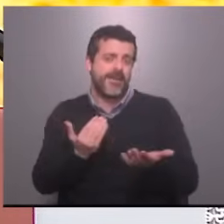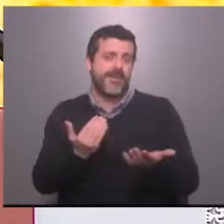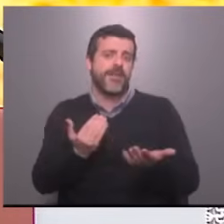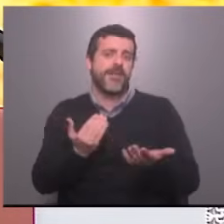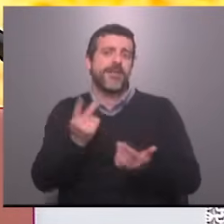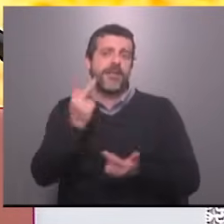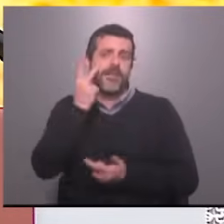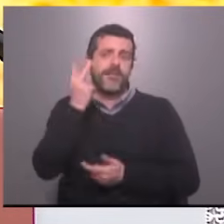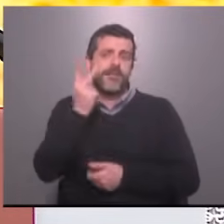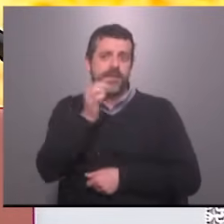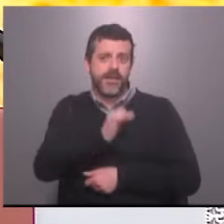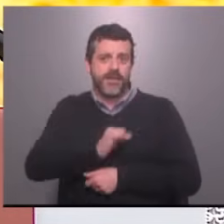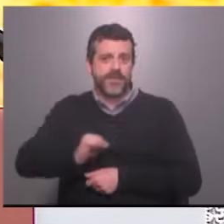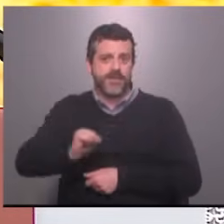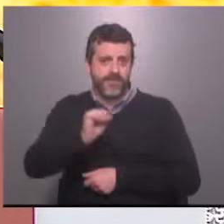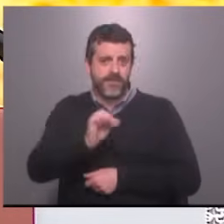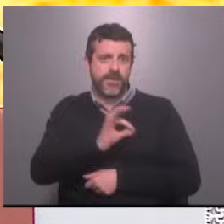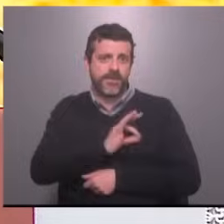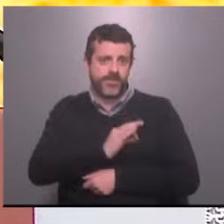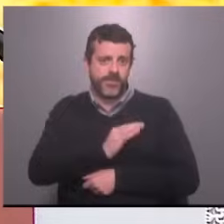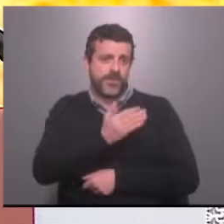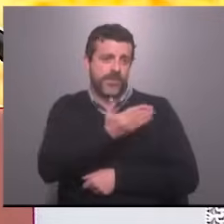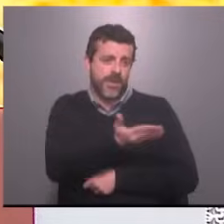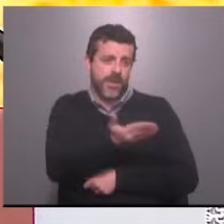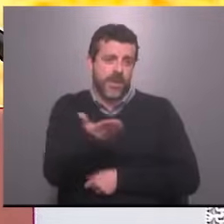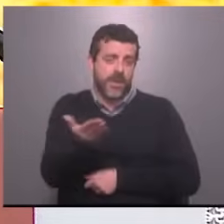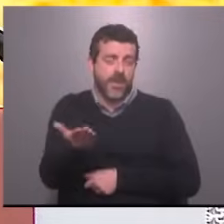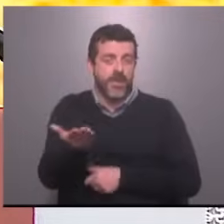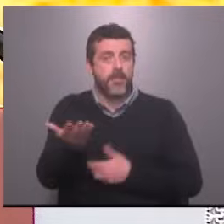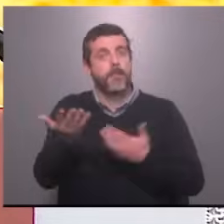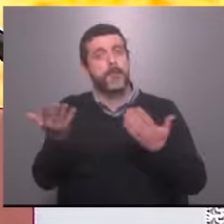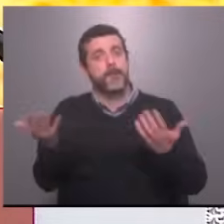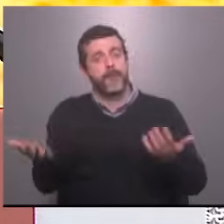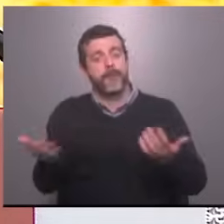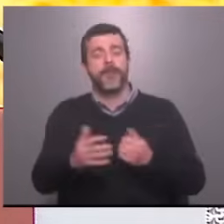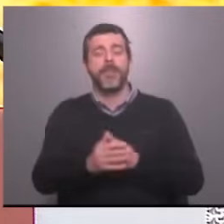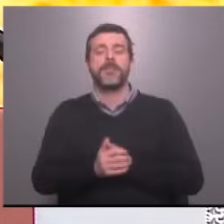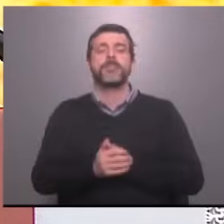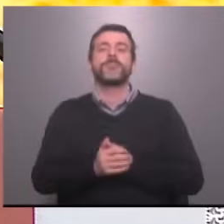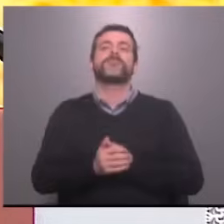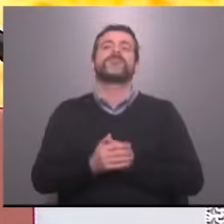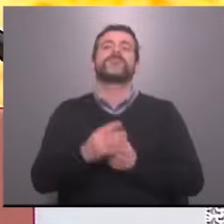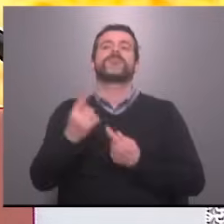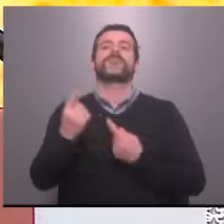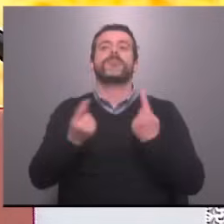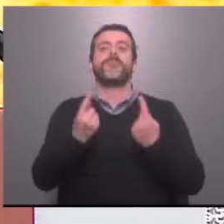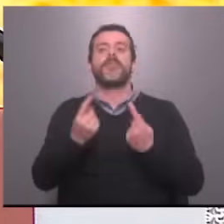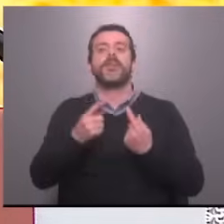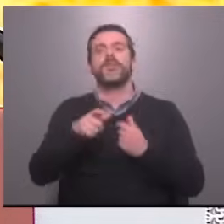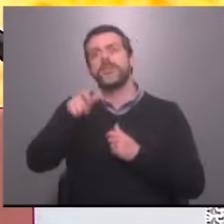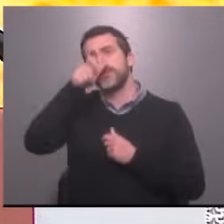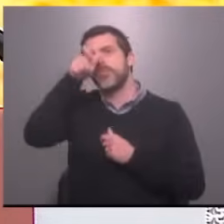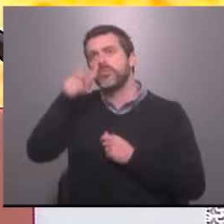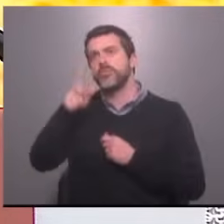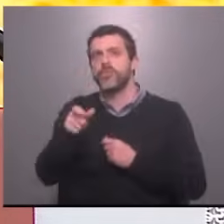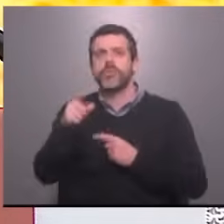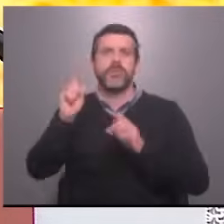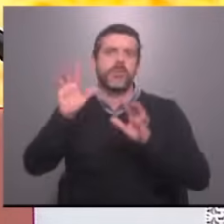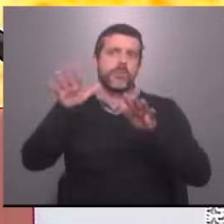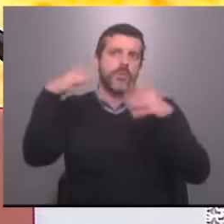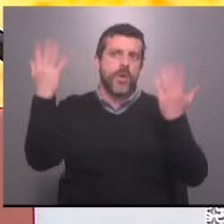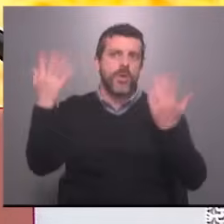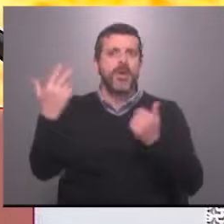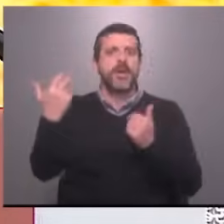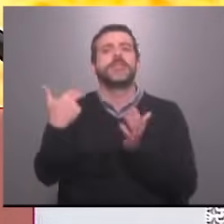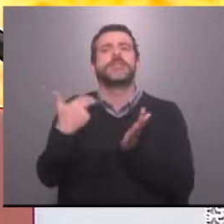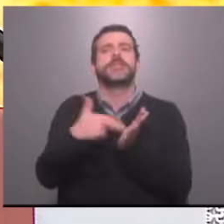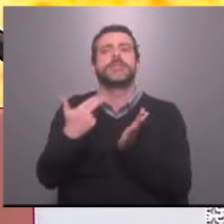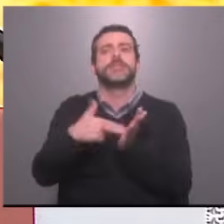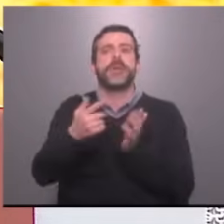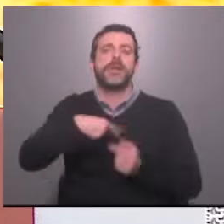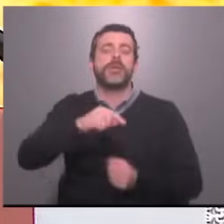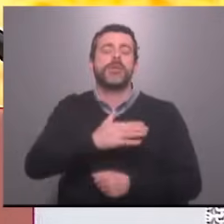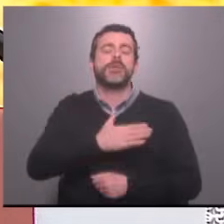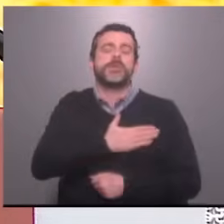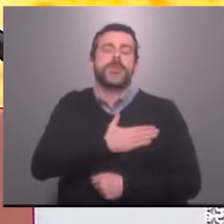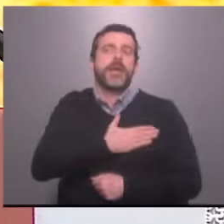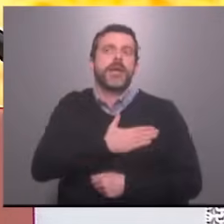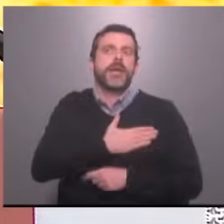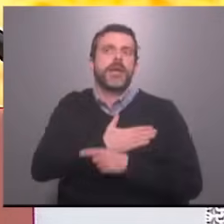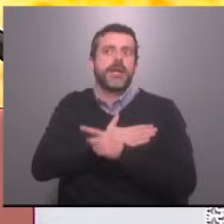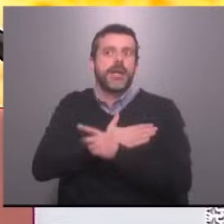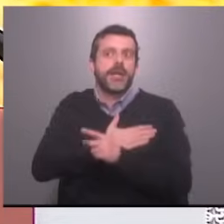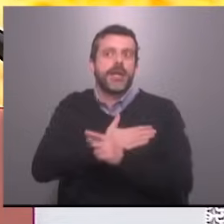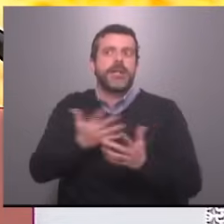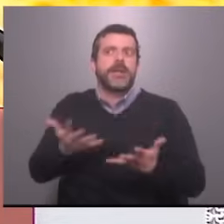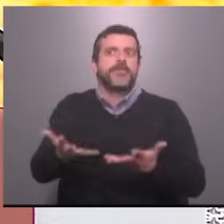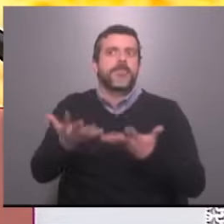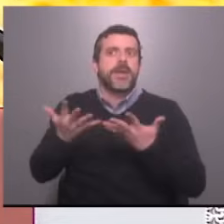chegar. Se faz presente na nossa vida. Não é verdade que quando esperamos alguém que estimamos